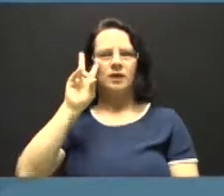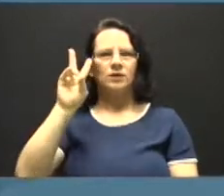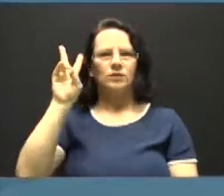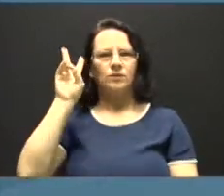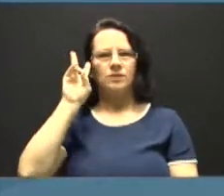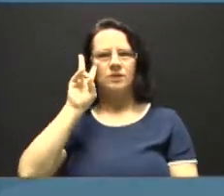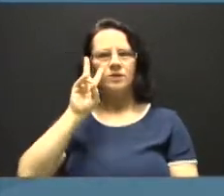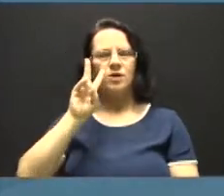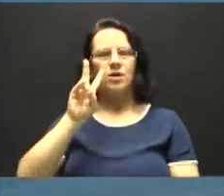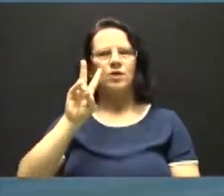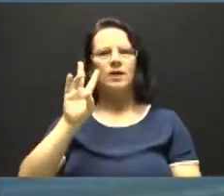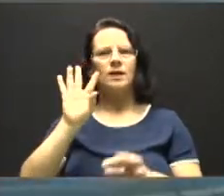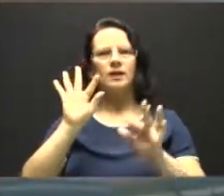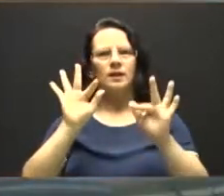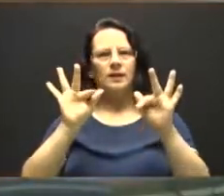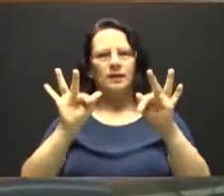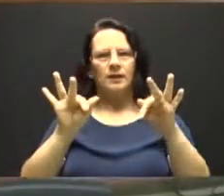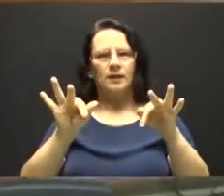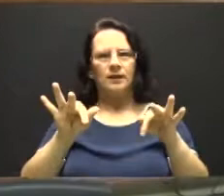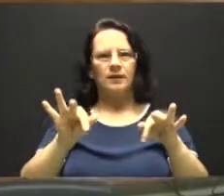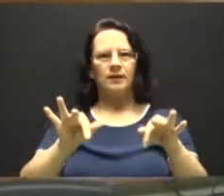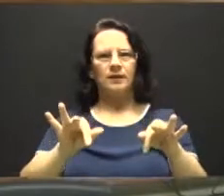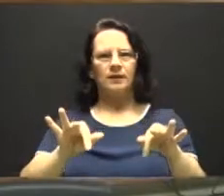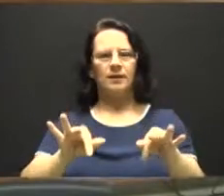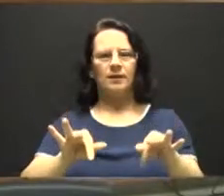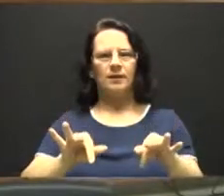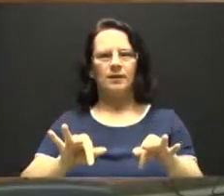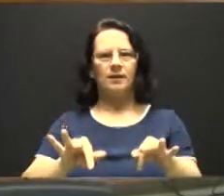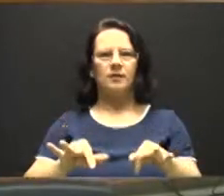a história não